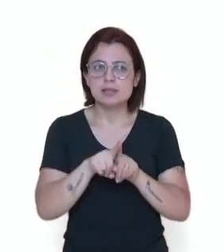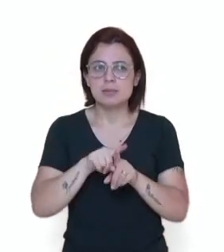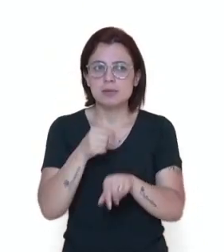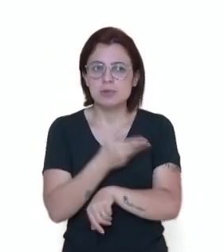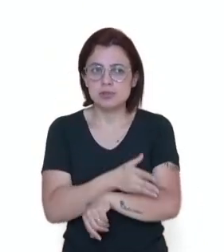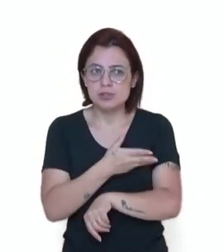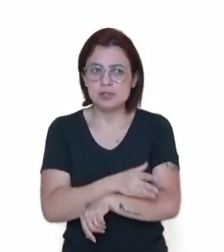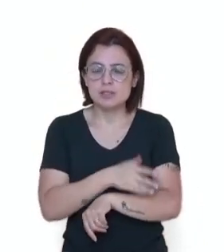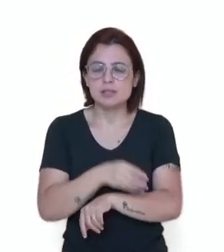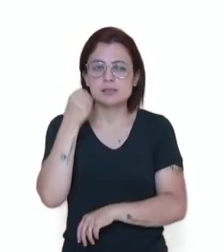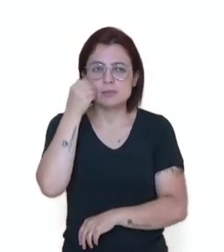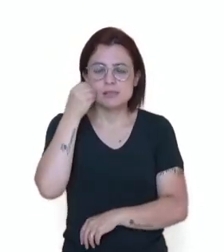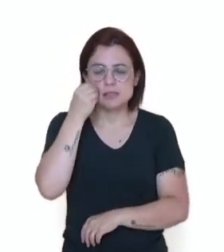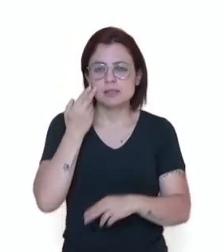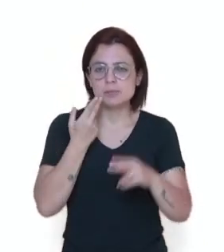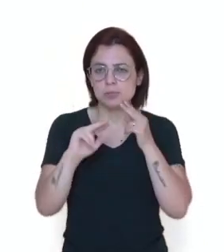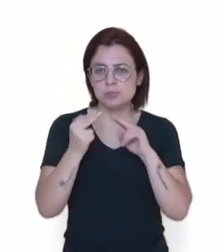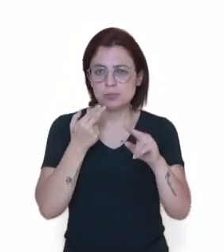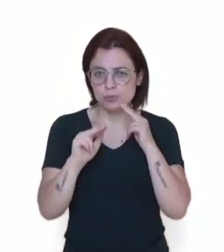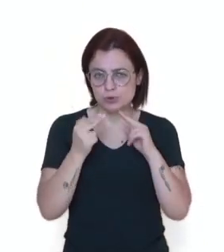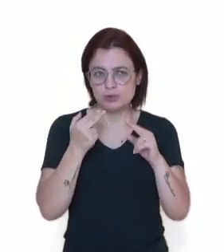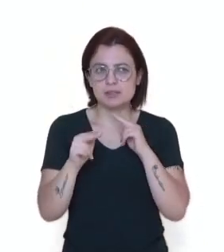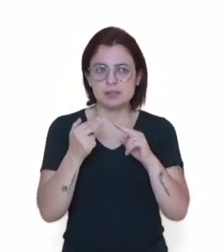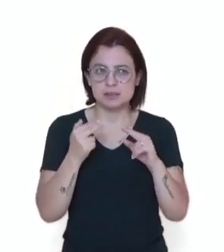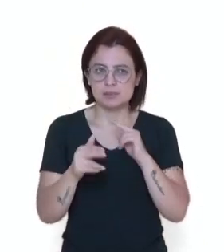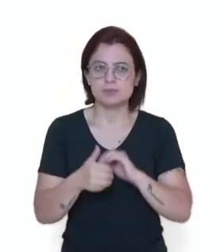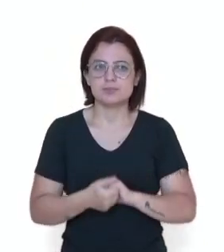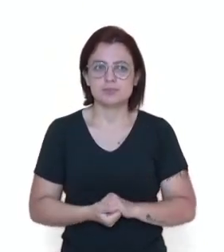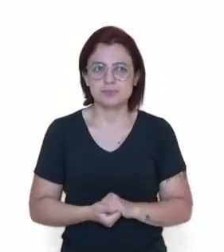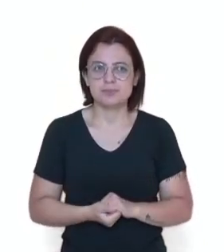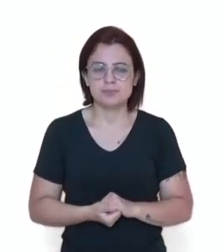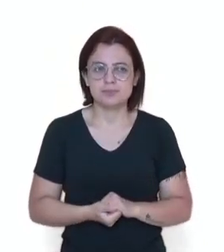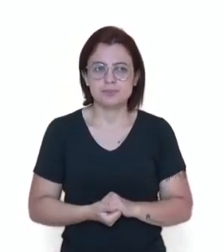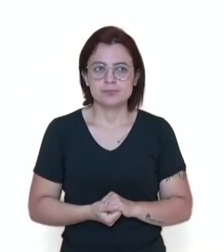concernente à experimentação sonora e musical.